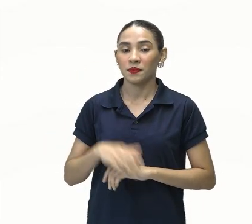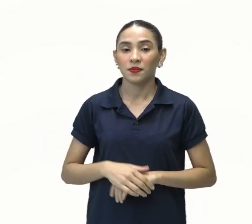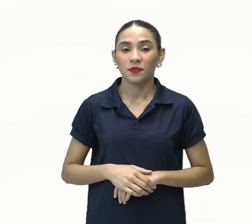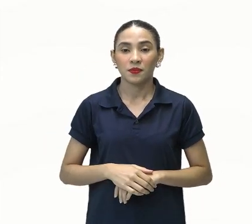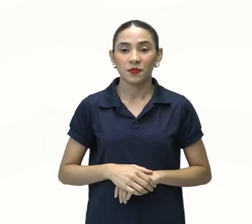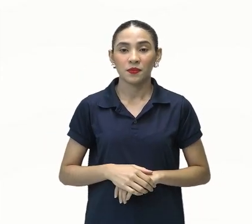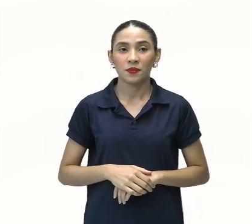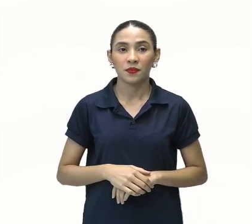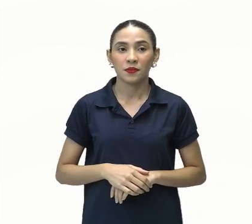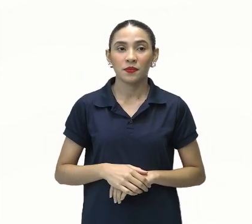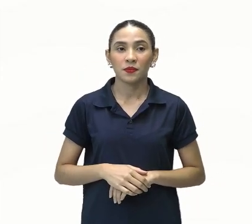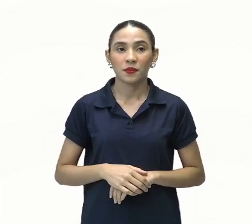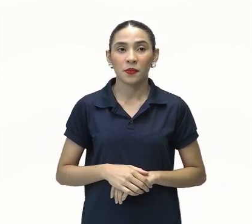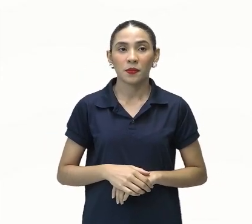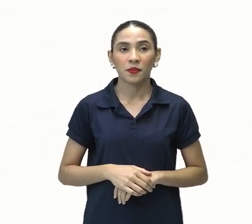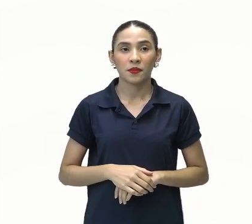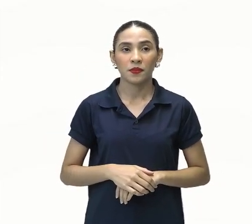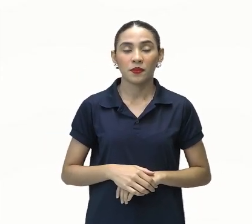Tá?